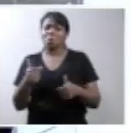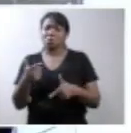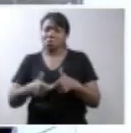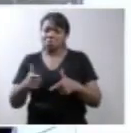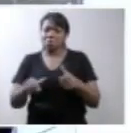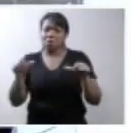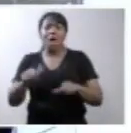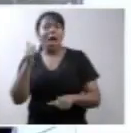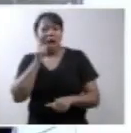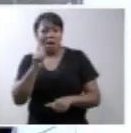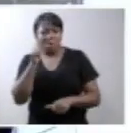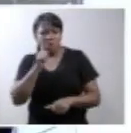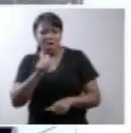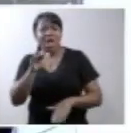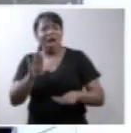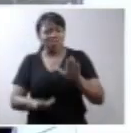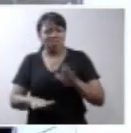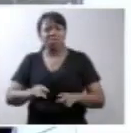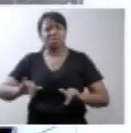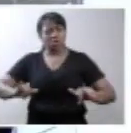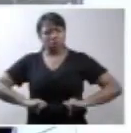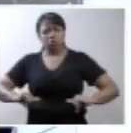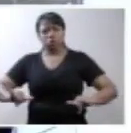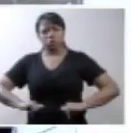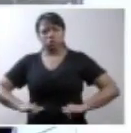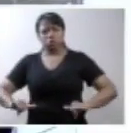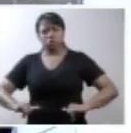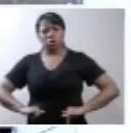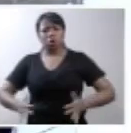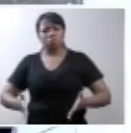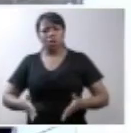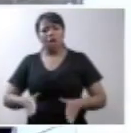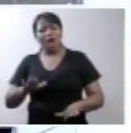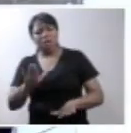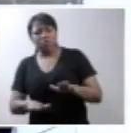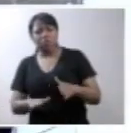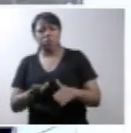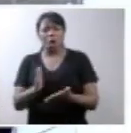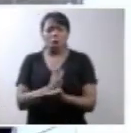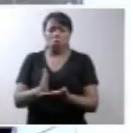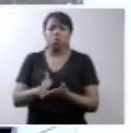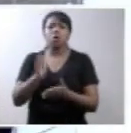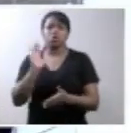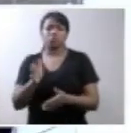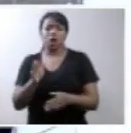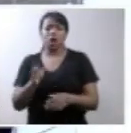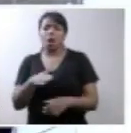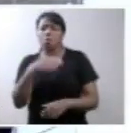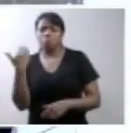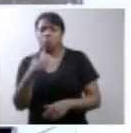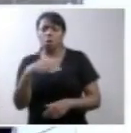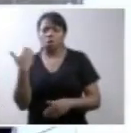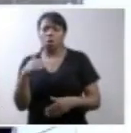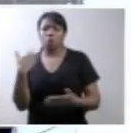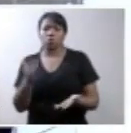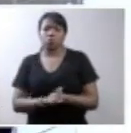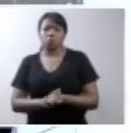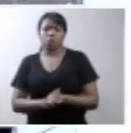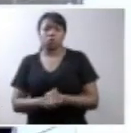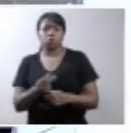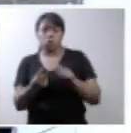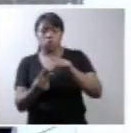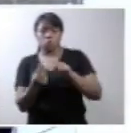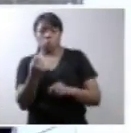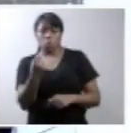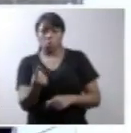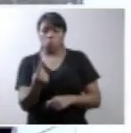toda ela uma tragédia ética a mulher Às vezes sofre na superestimulação variana algumas já morreram porque precisa de muitos ovos